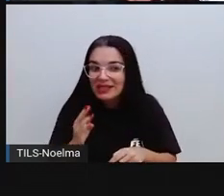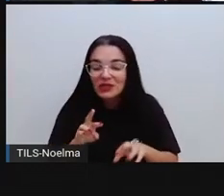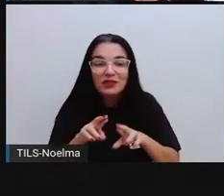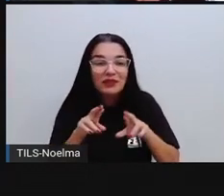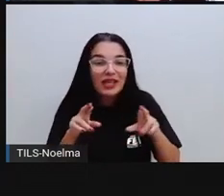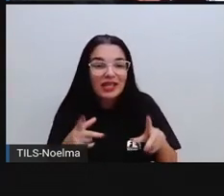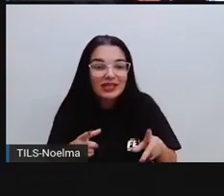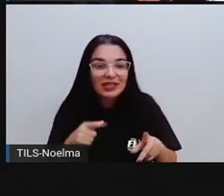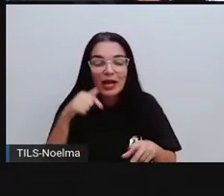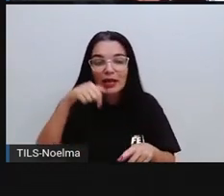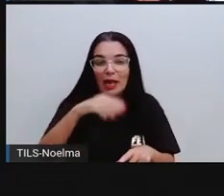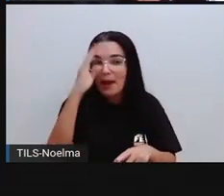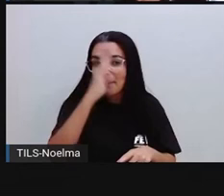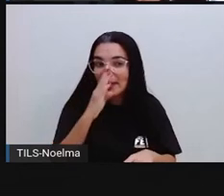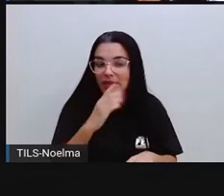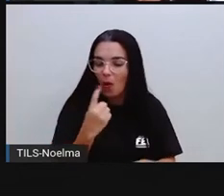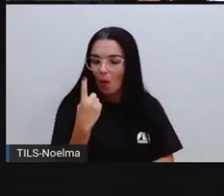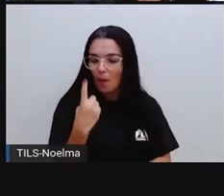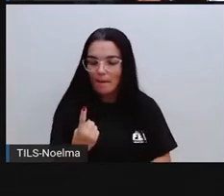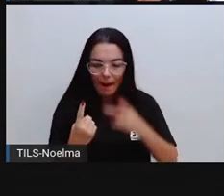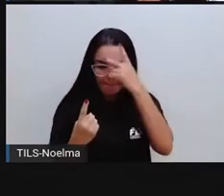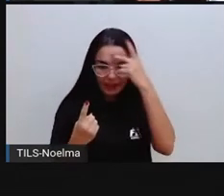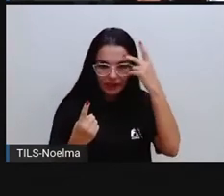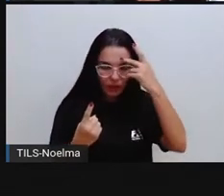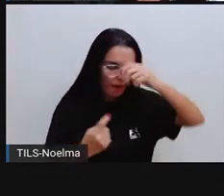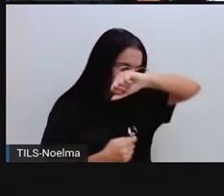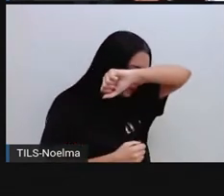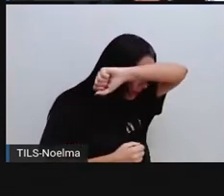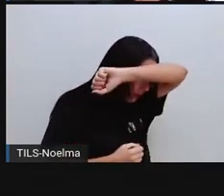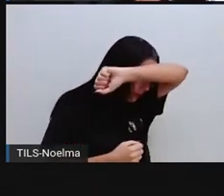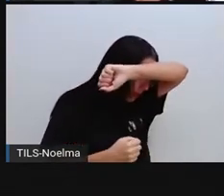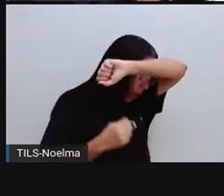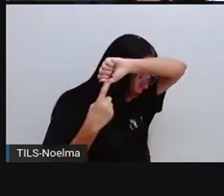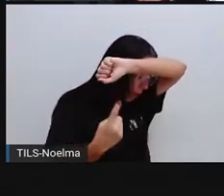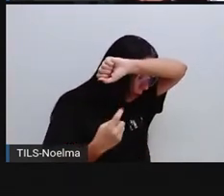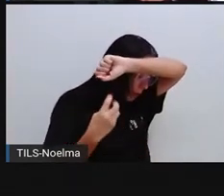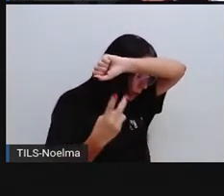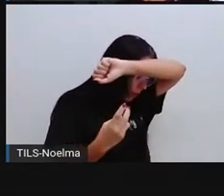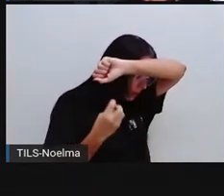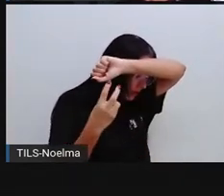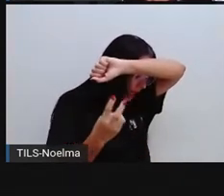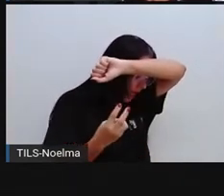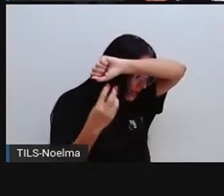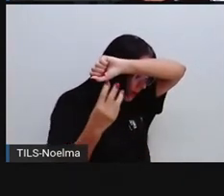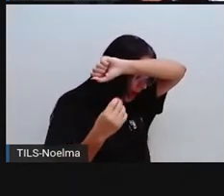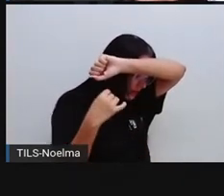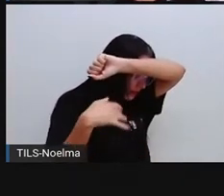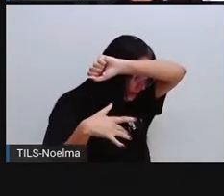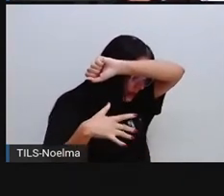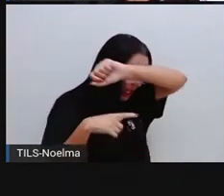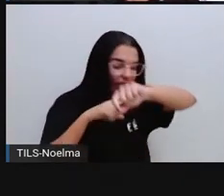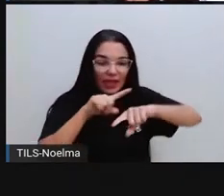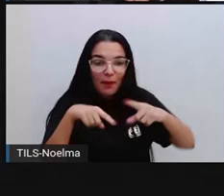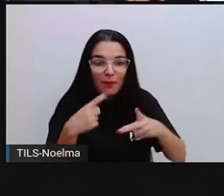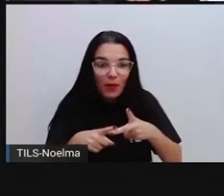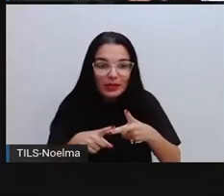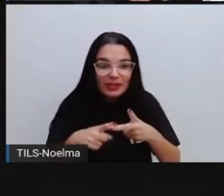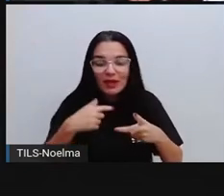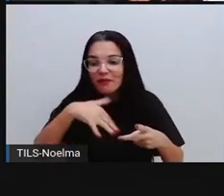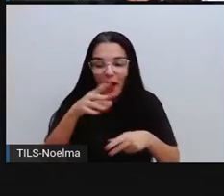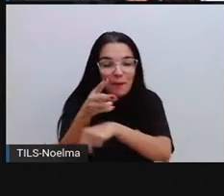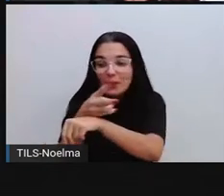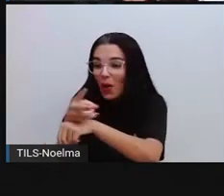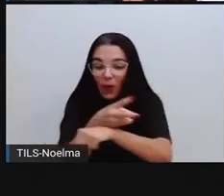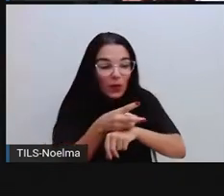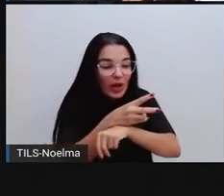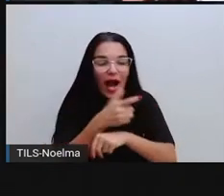e as outras vão esconder. A brincadeira alemã, não. É o esconde-esconde avessa, né? É o contrário. Uma pessoa esconde e